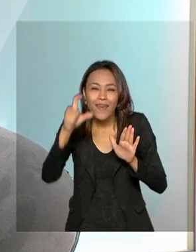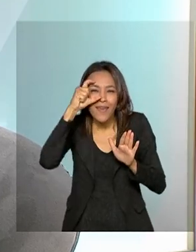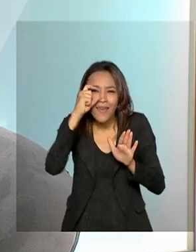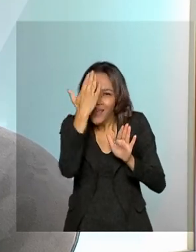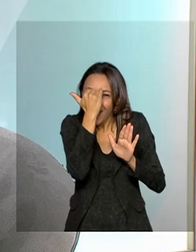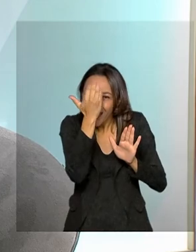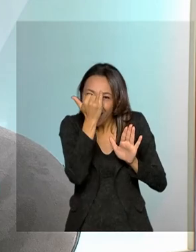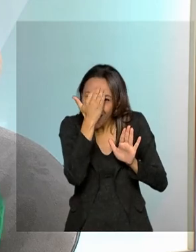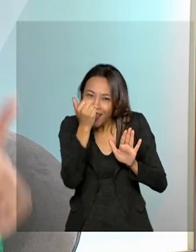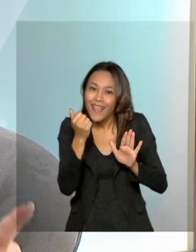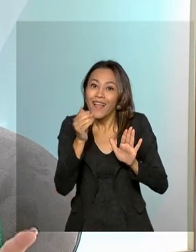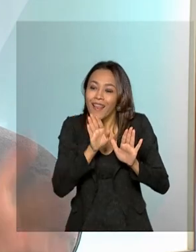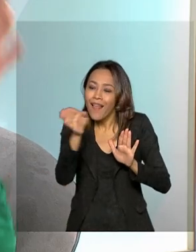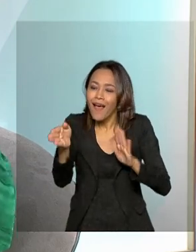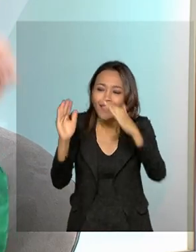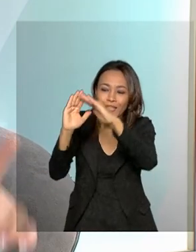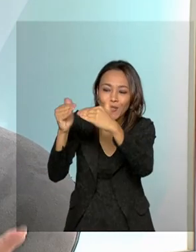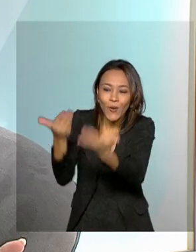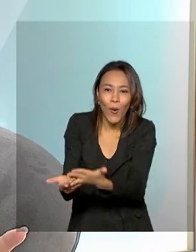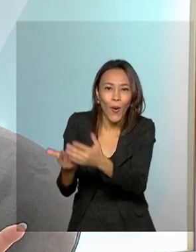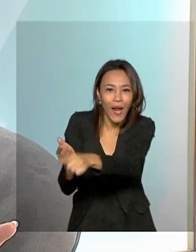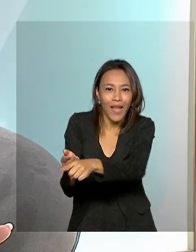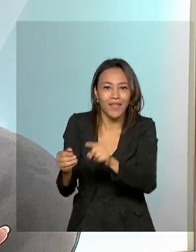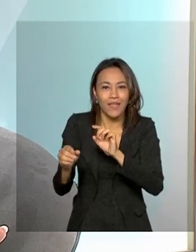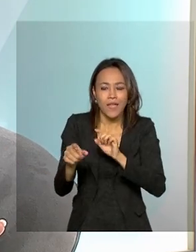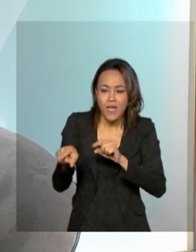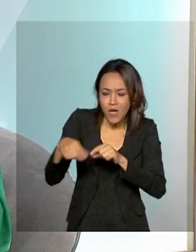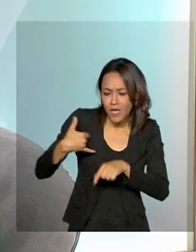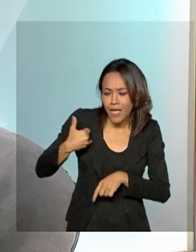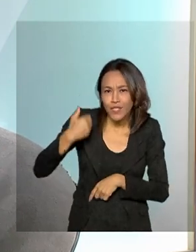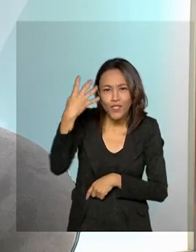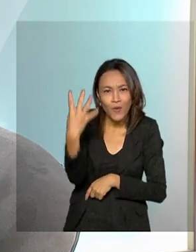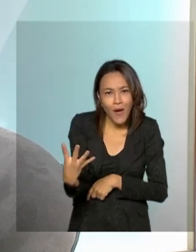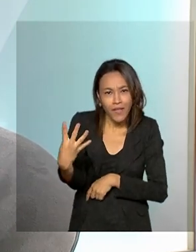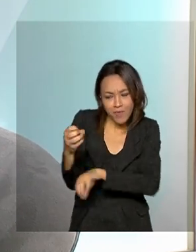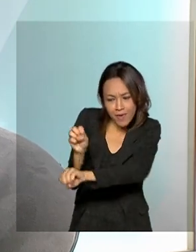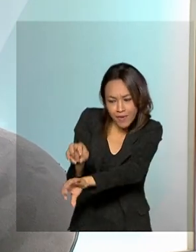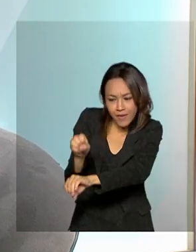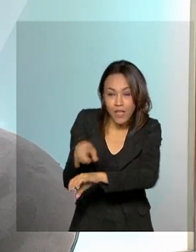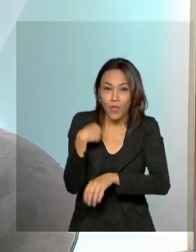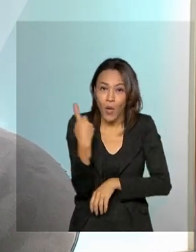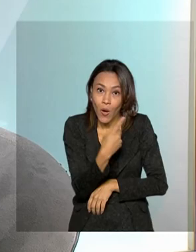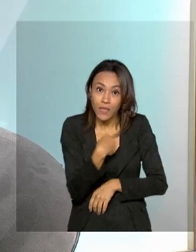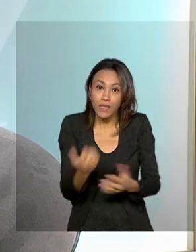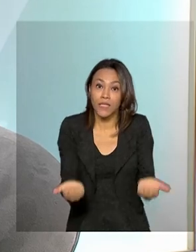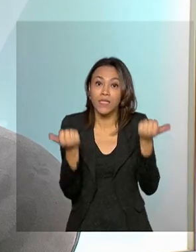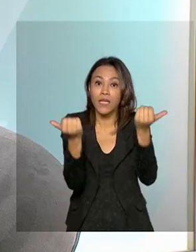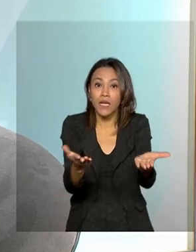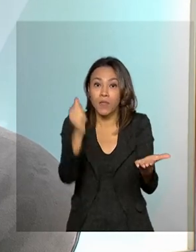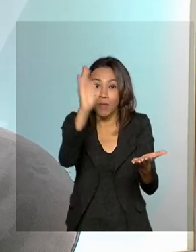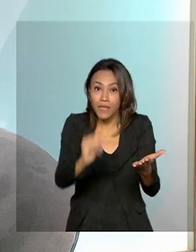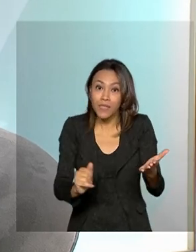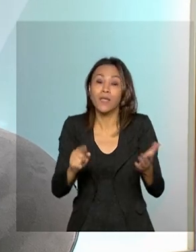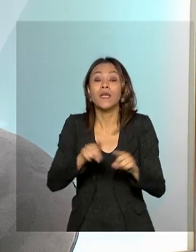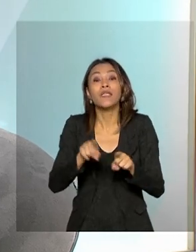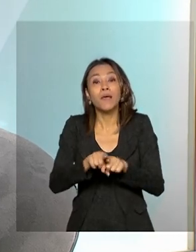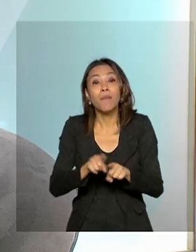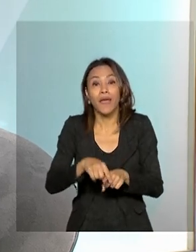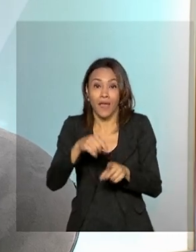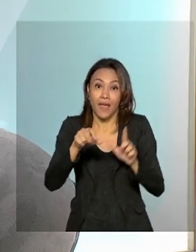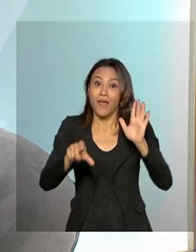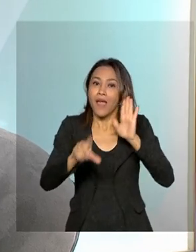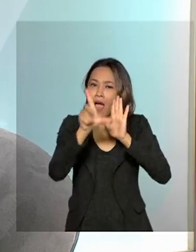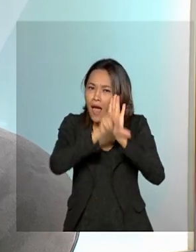de violência doméstica lá na escola, a partir de 4 anos de idade. Estamos entregando para o Brasil, Maria da Penha vai à